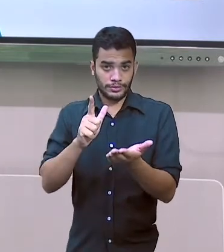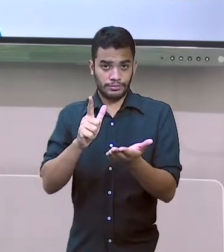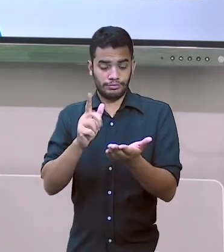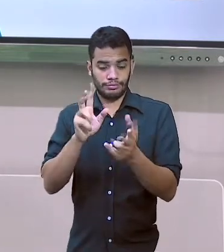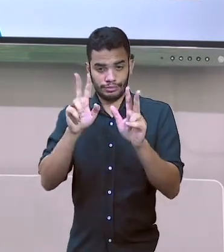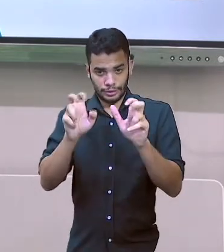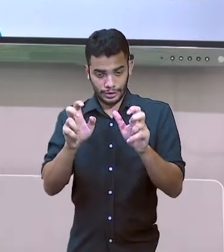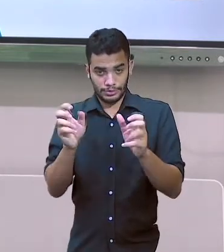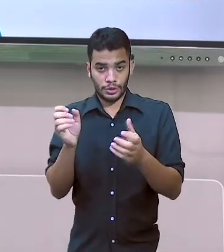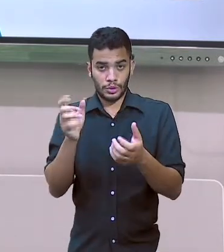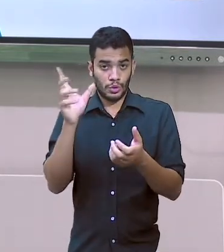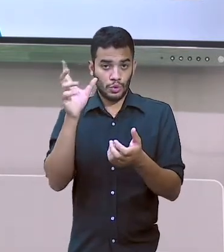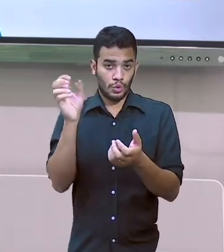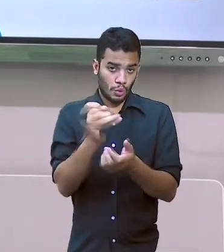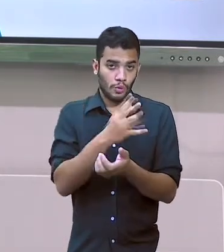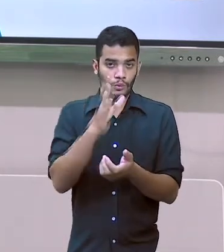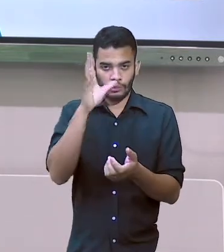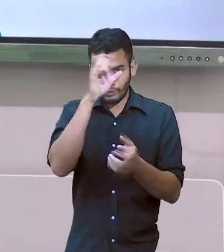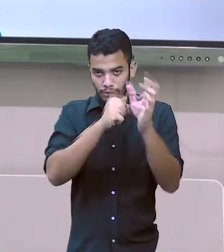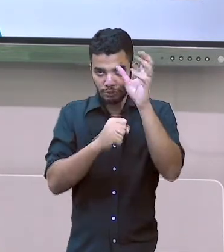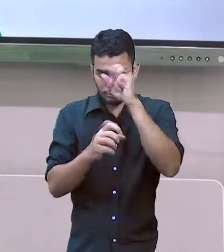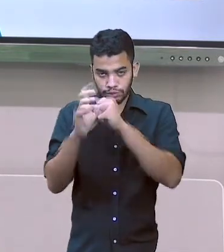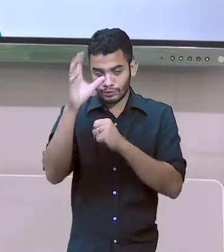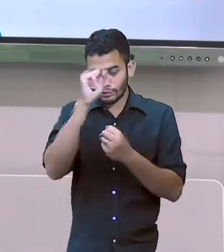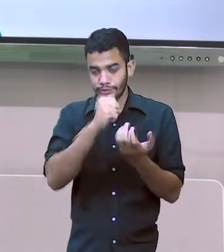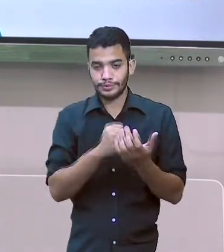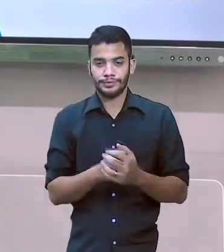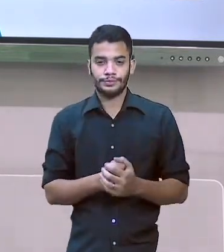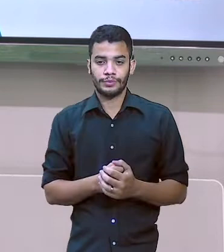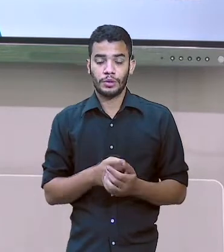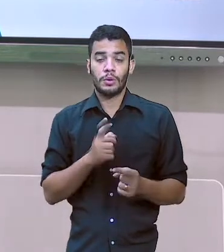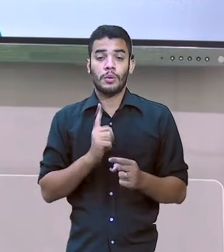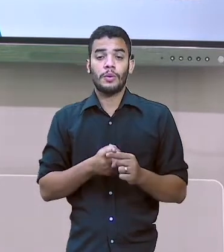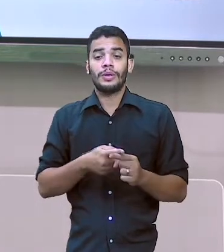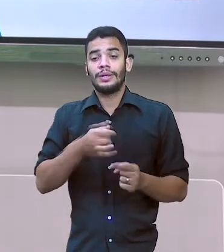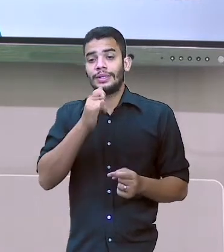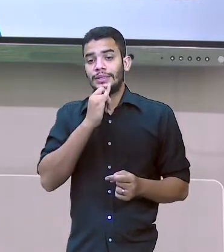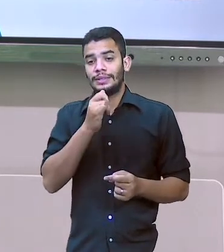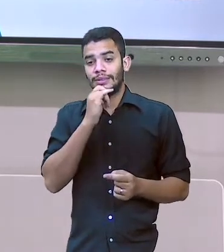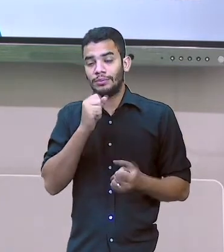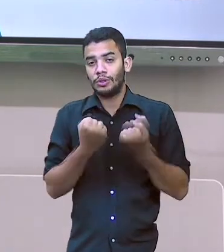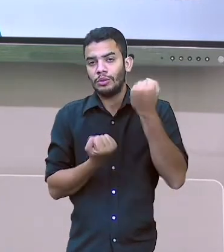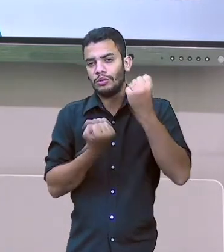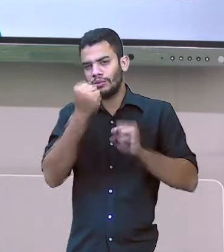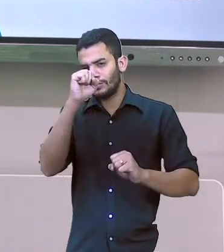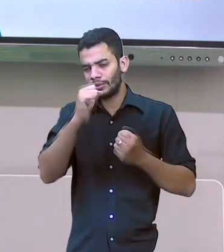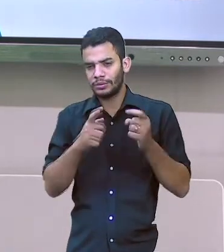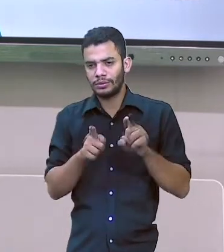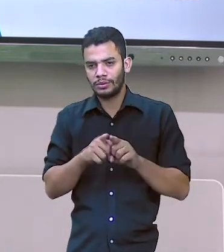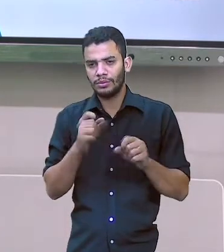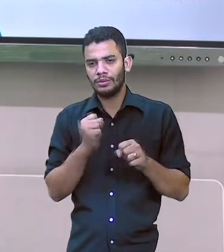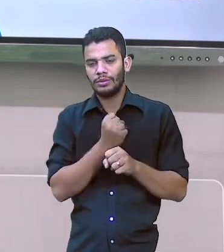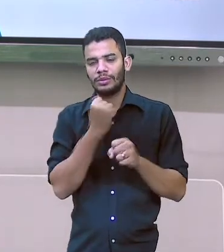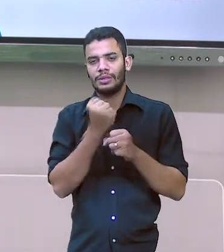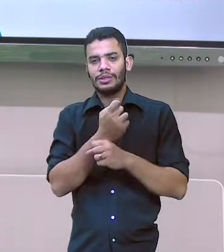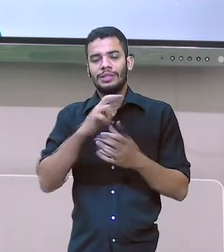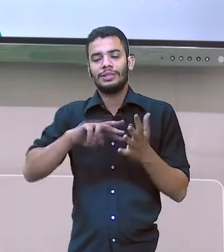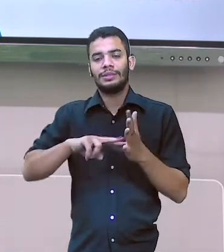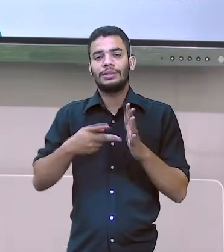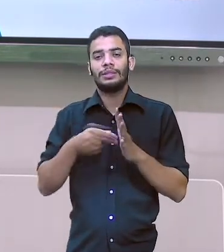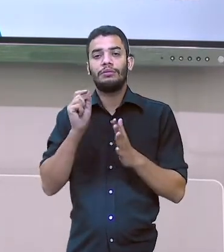de crescimento. É voltar um pouquinho na história para entender